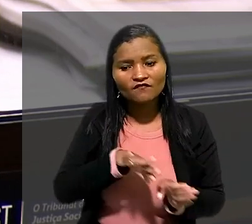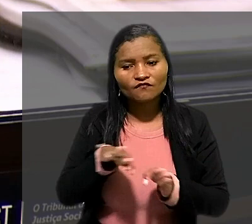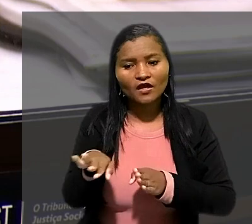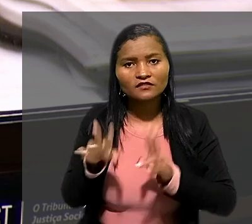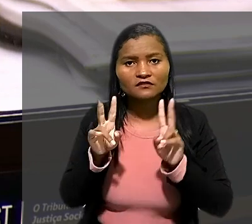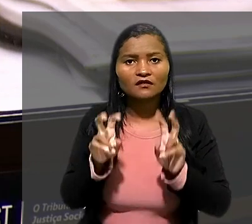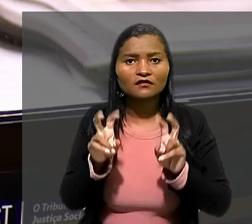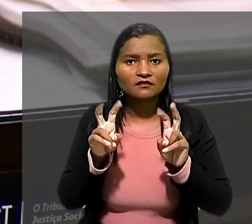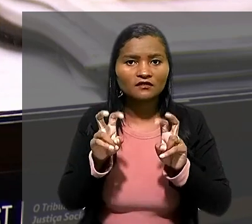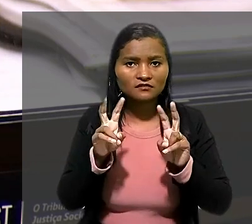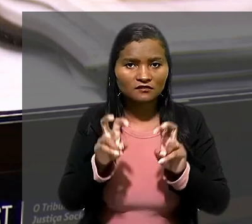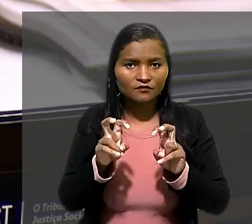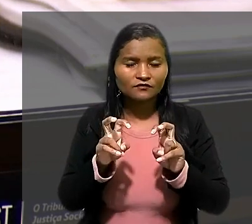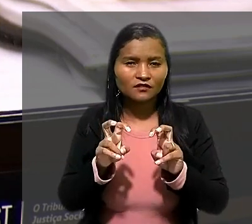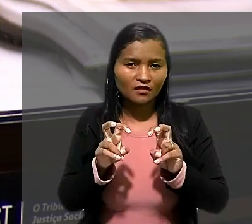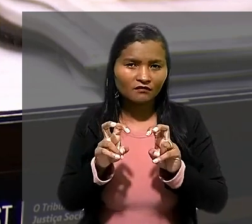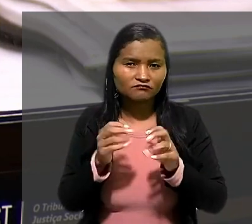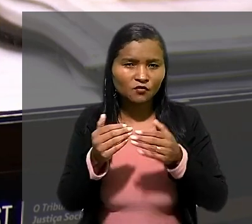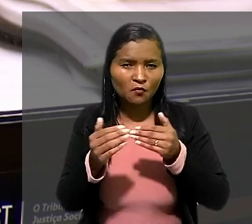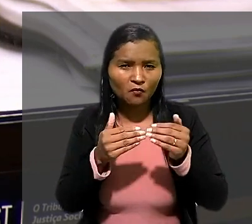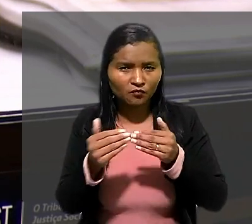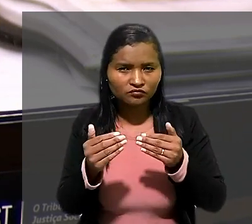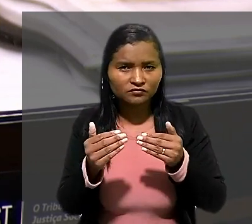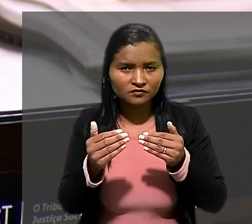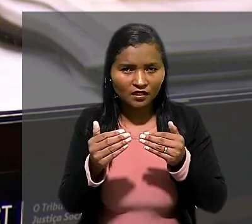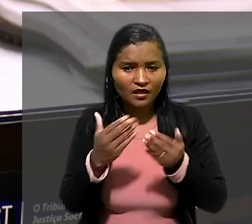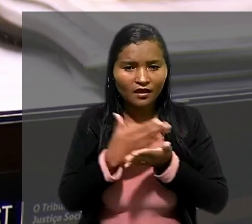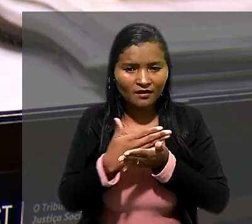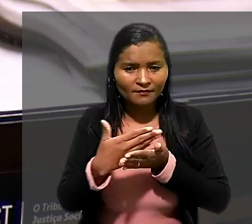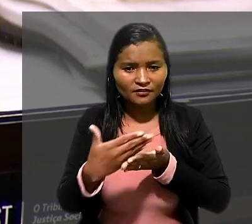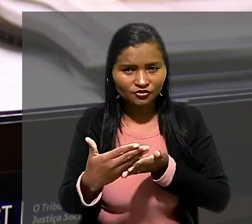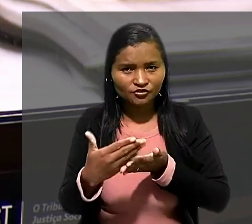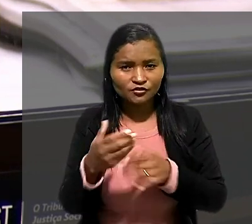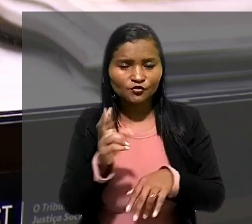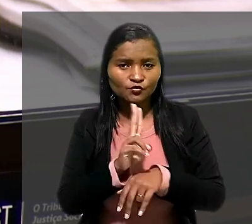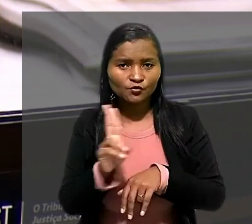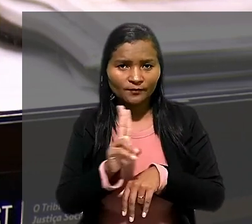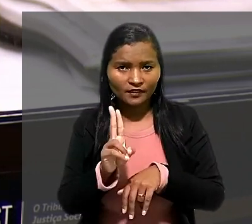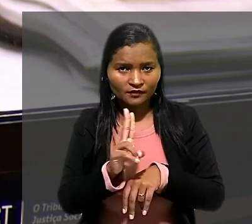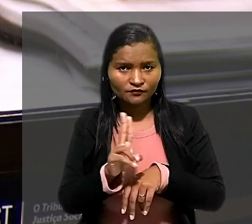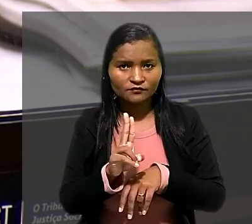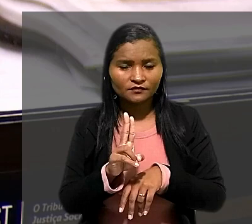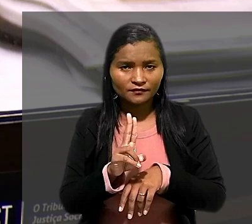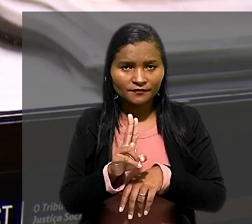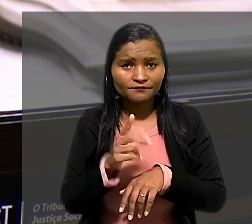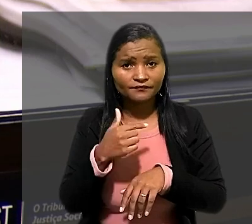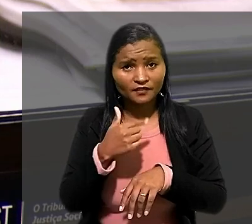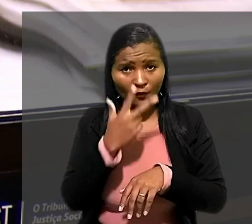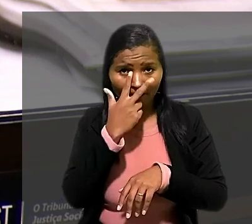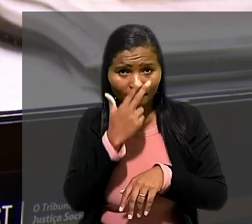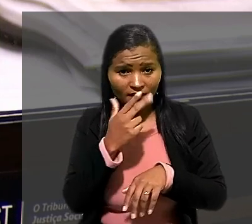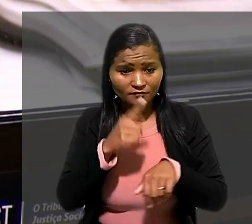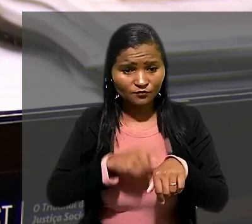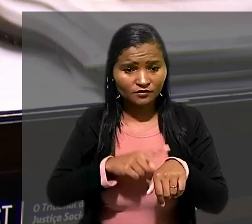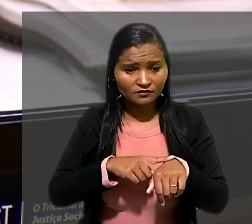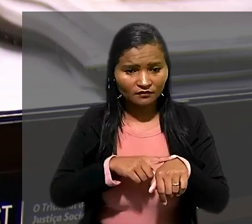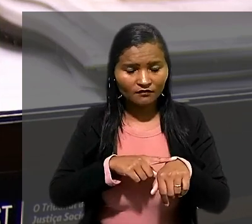questão da presunção a partir da nomenclatura. E, ao mesmo tempo,